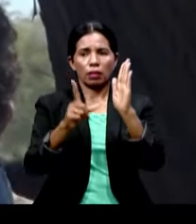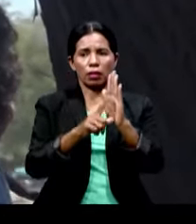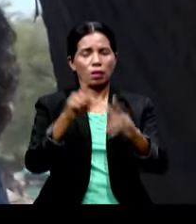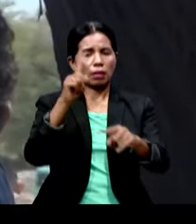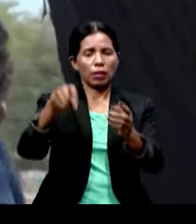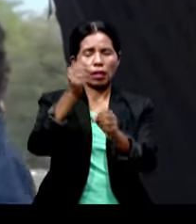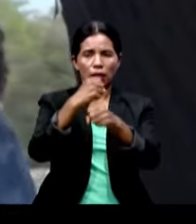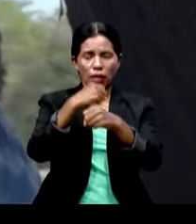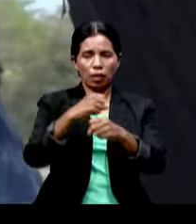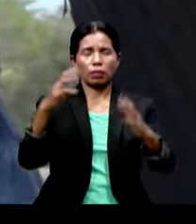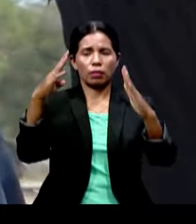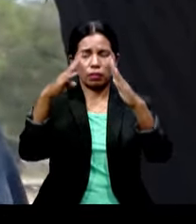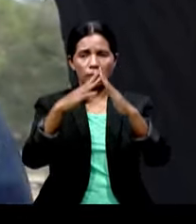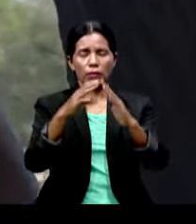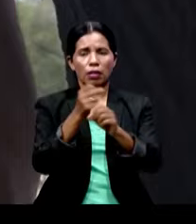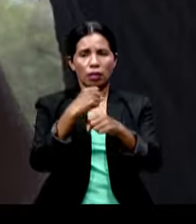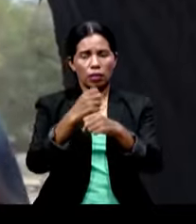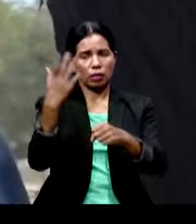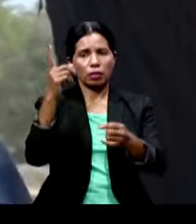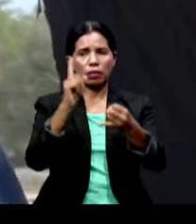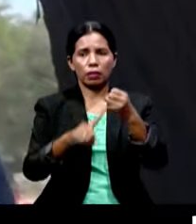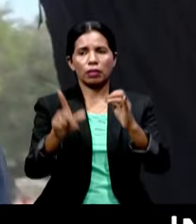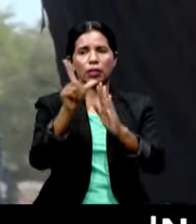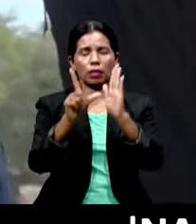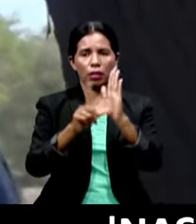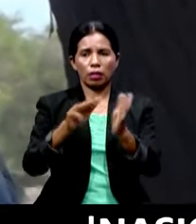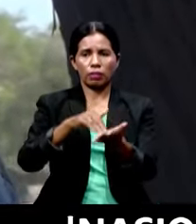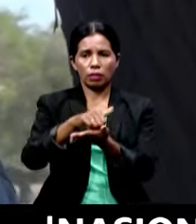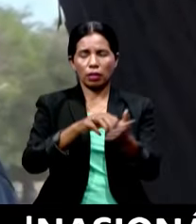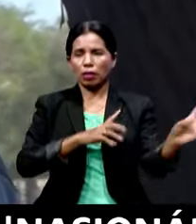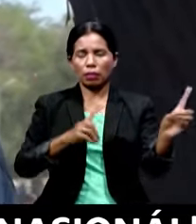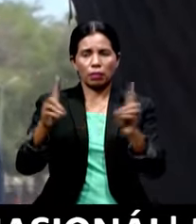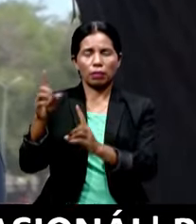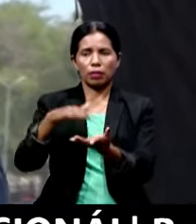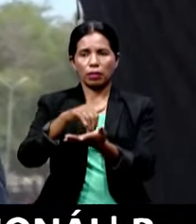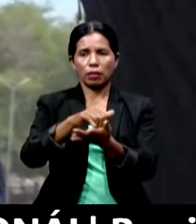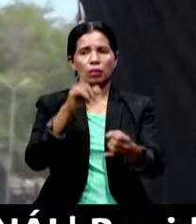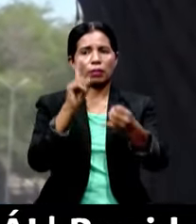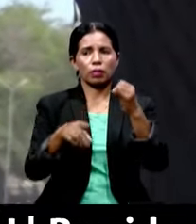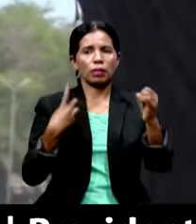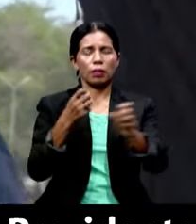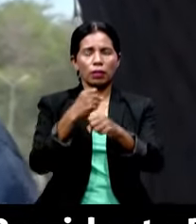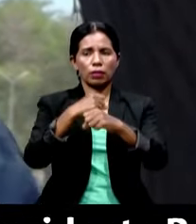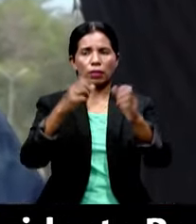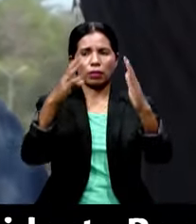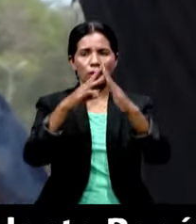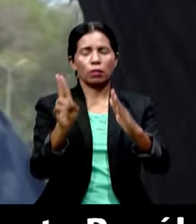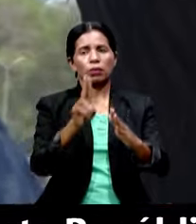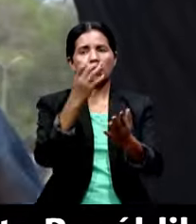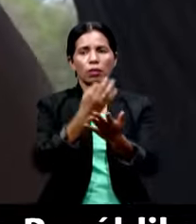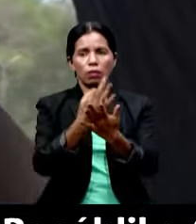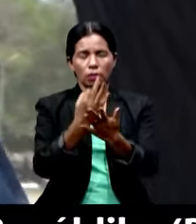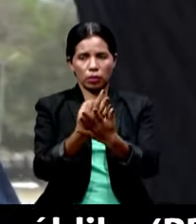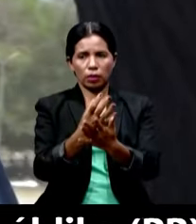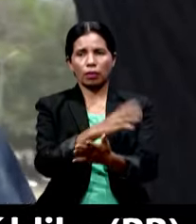uma la bele hale uma te ikus le fraku la implementa lei tei kusa mal ka luma ani gasto osar osar